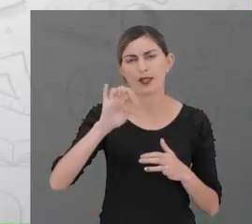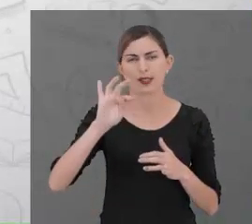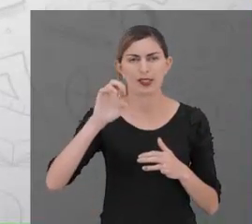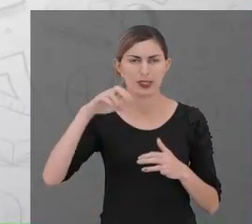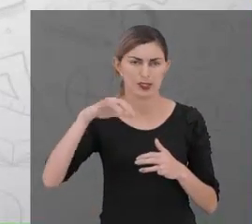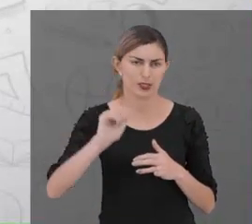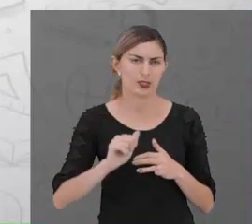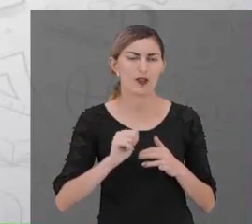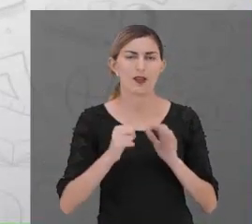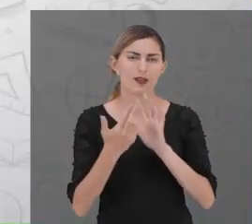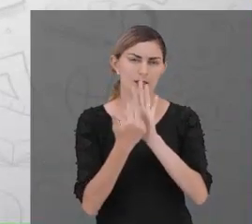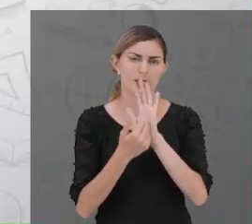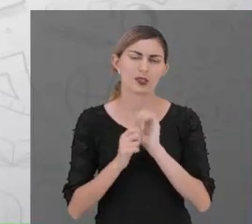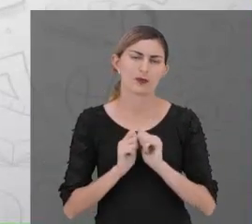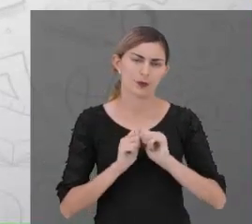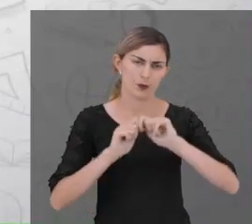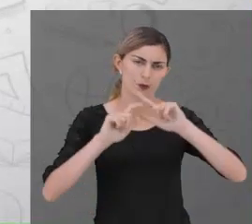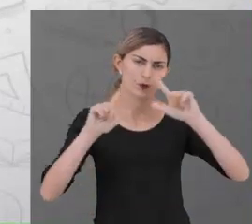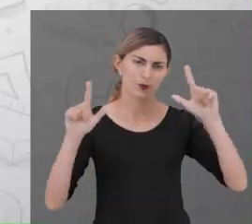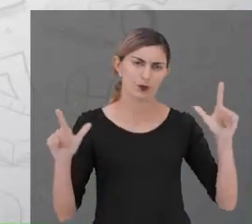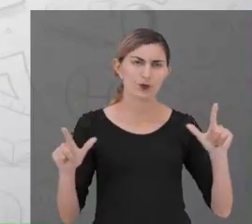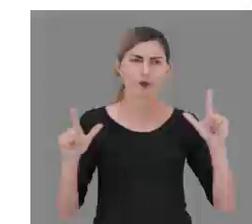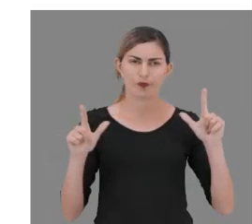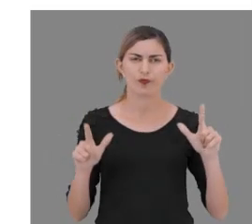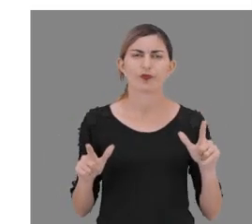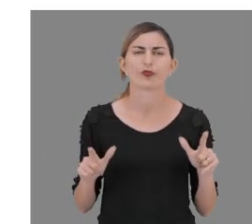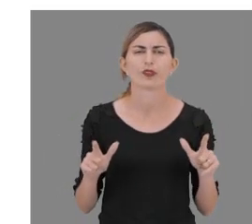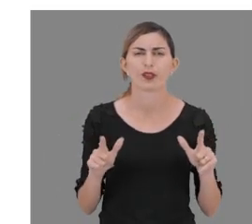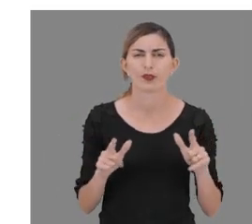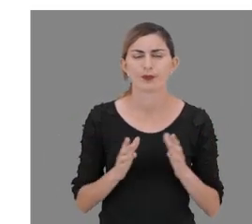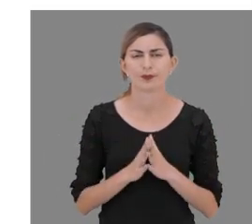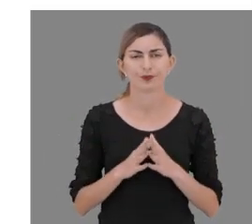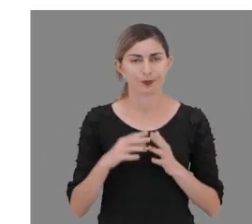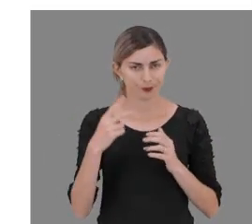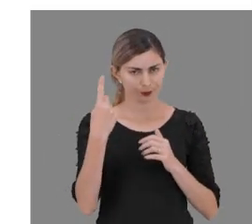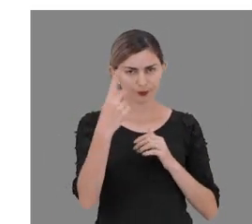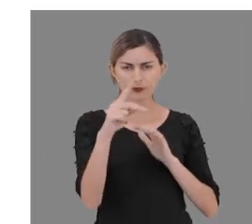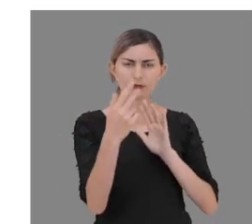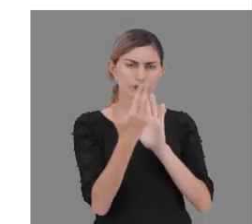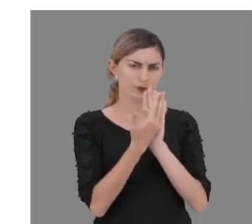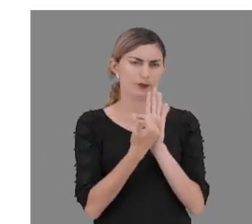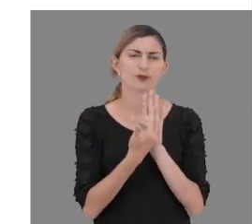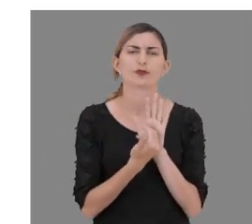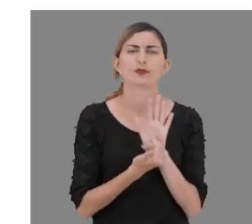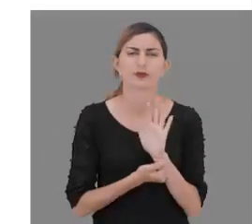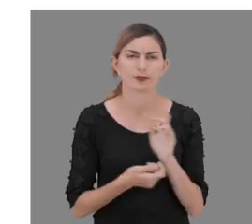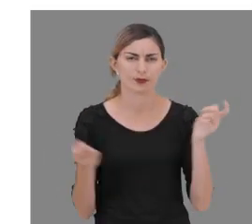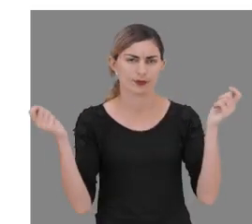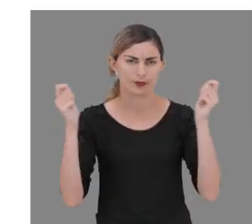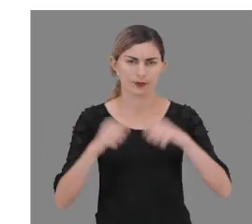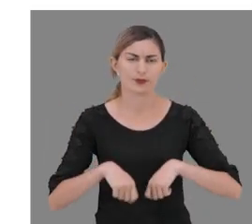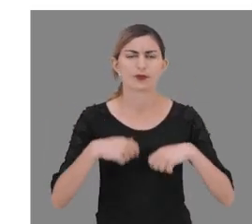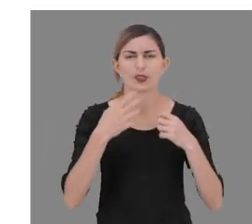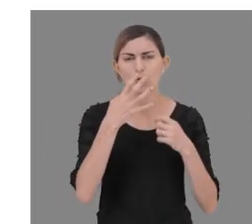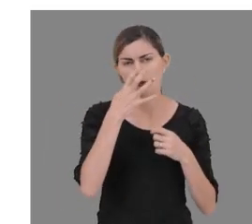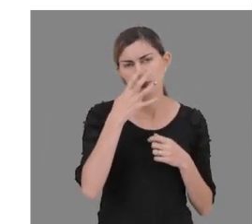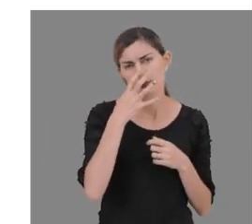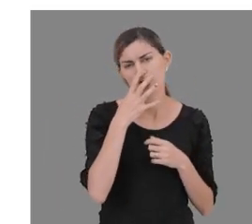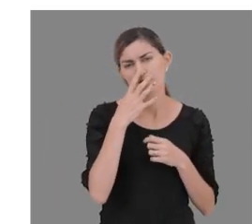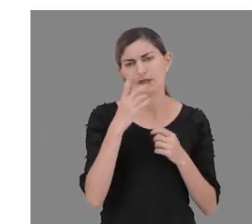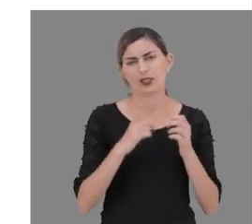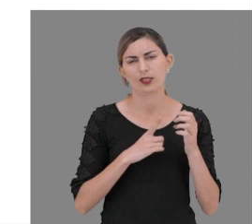competência. Observe essa figura a seguir. Nessa figura, é